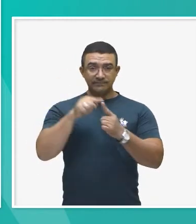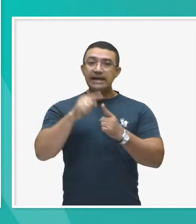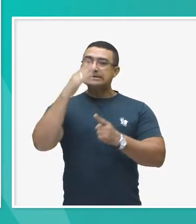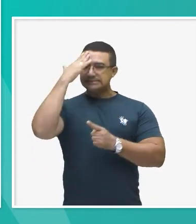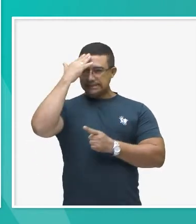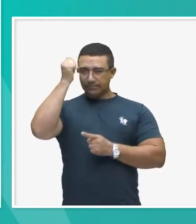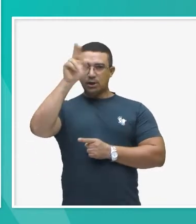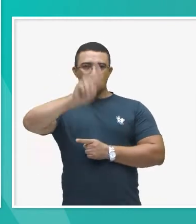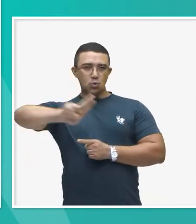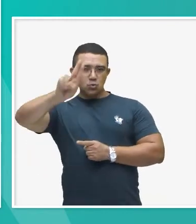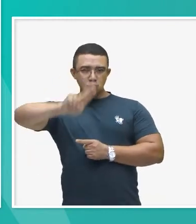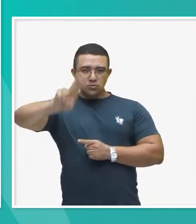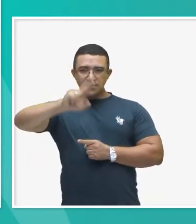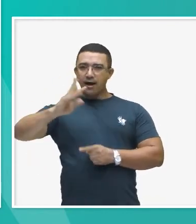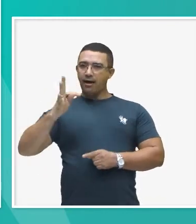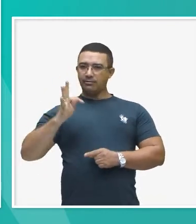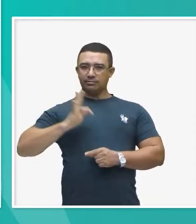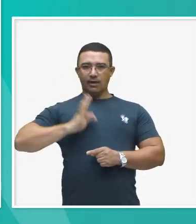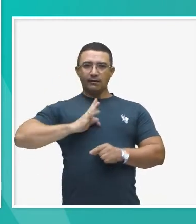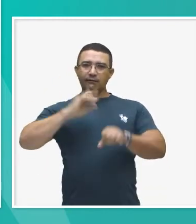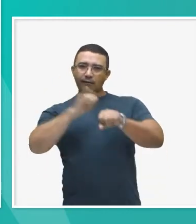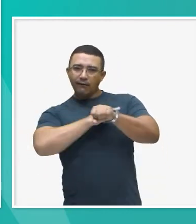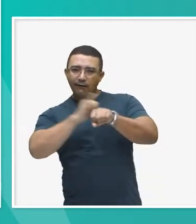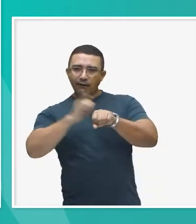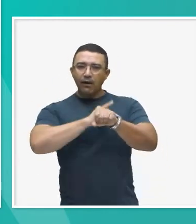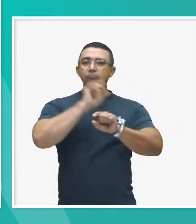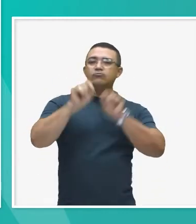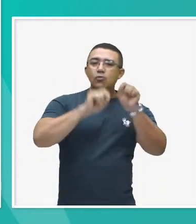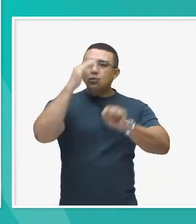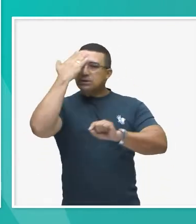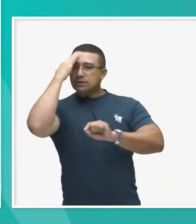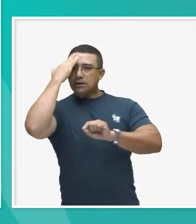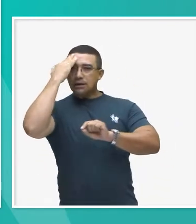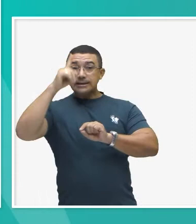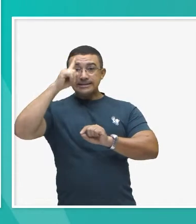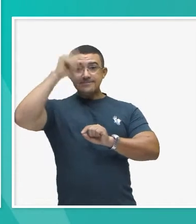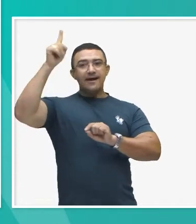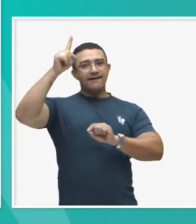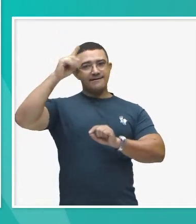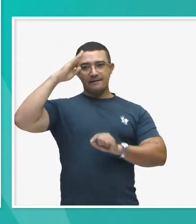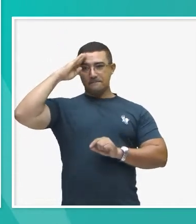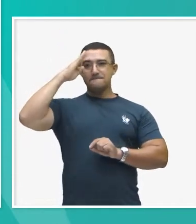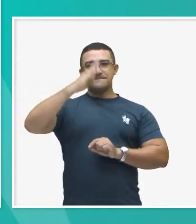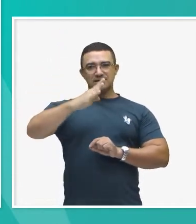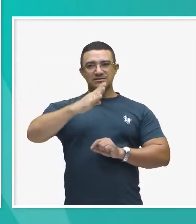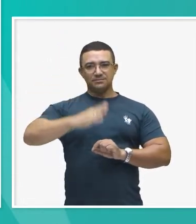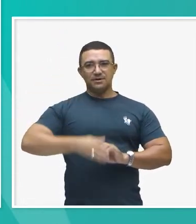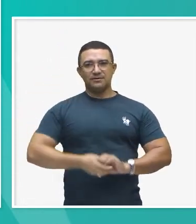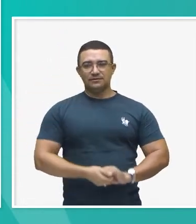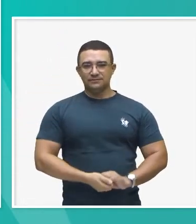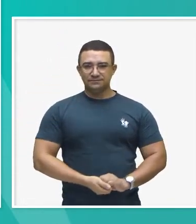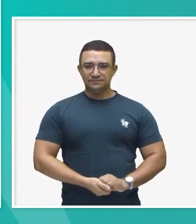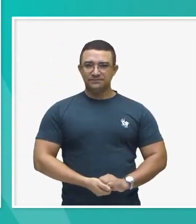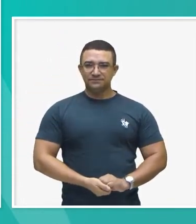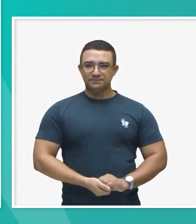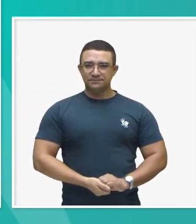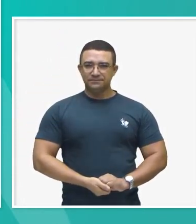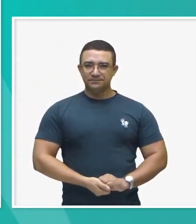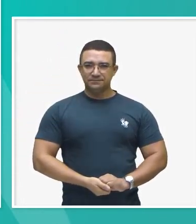Habilidade: saber usar as técnicas para entender a ideia principal.